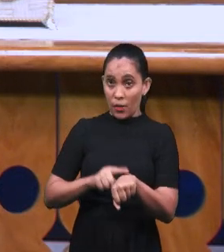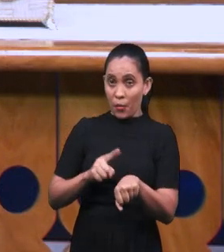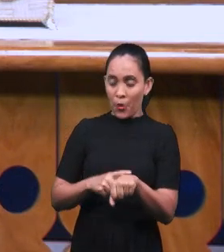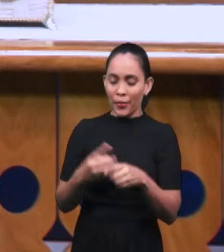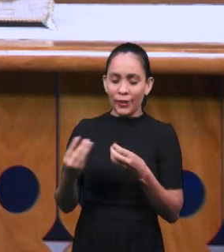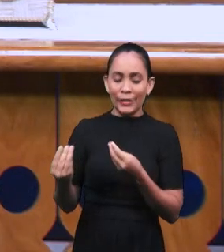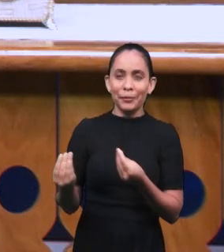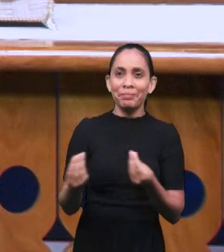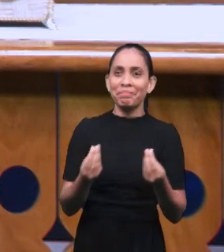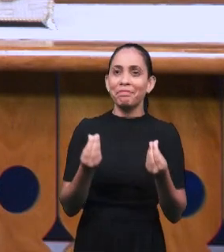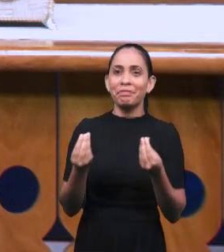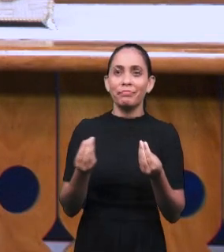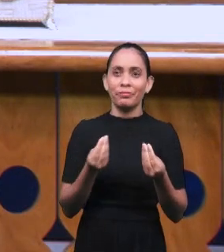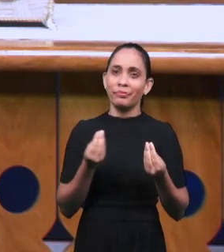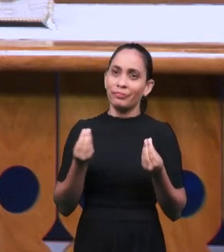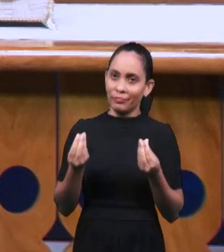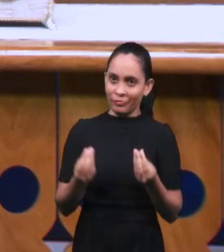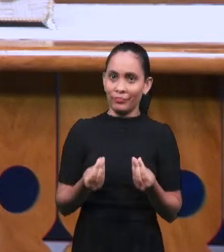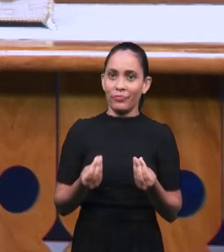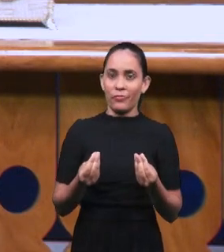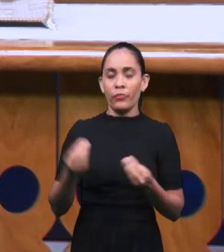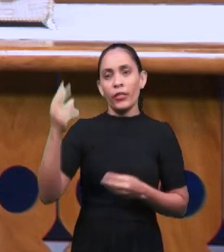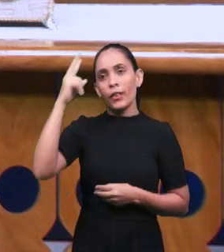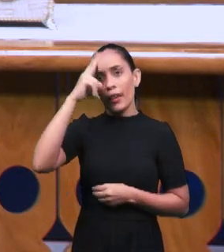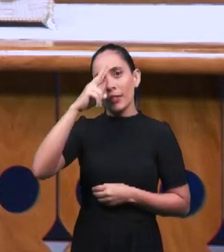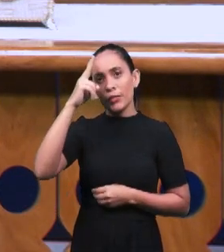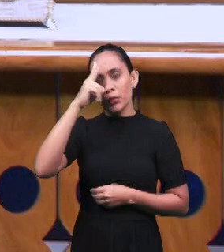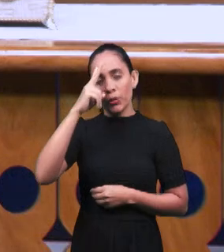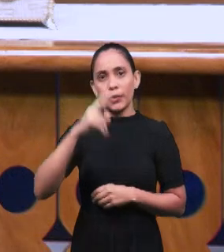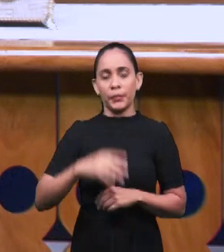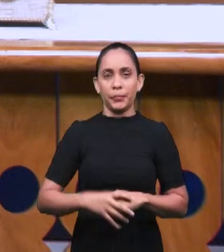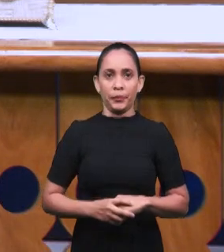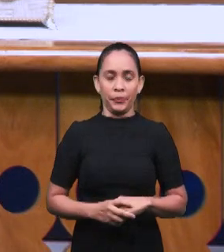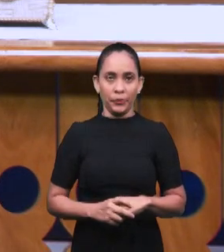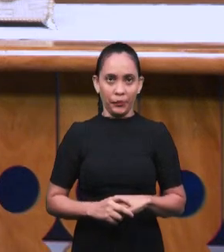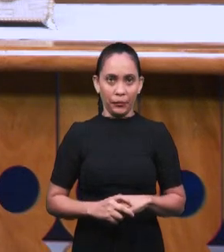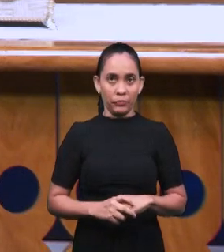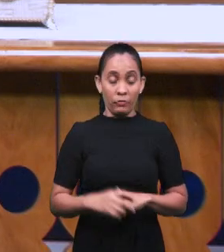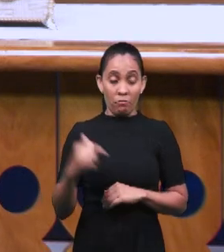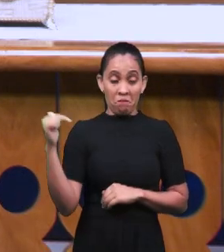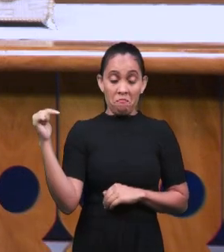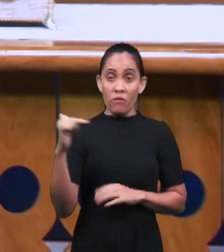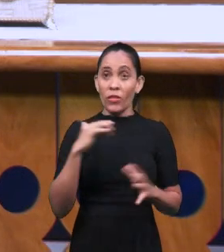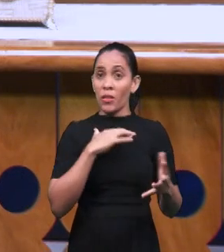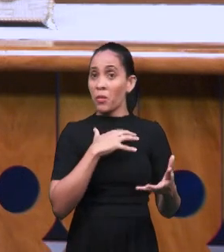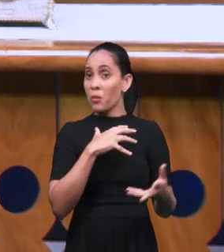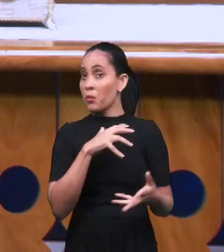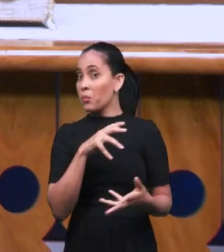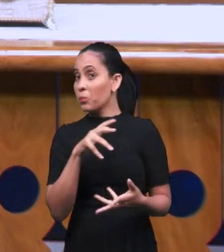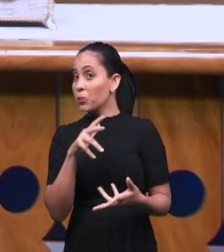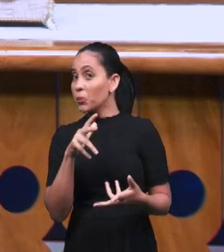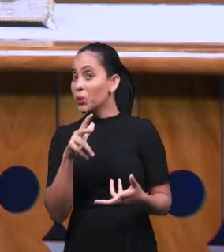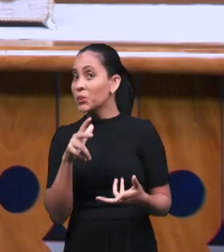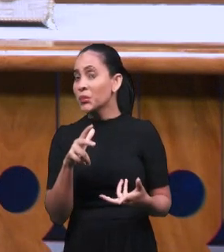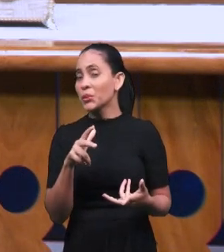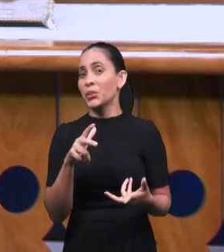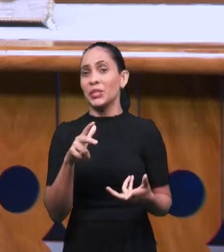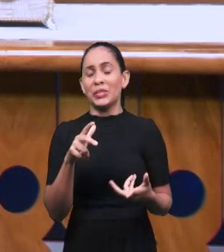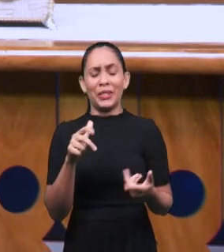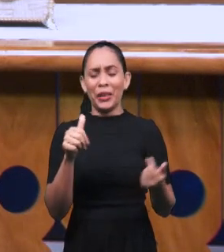sensível da história da igreja, porque o mundo vem numa degeneração